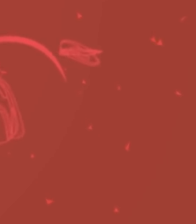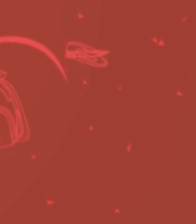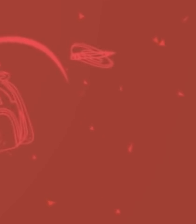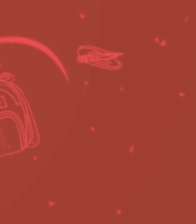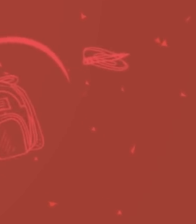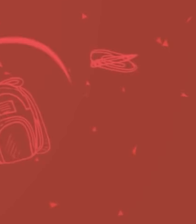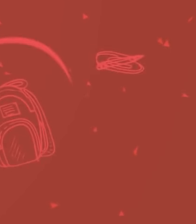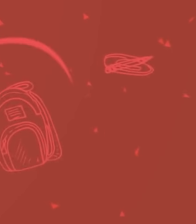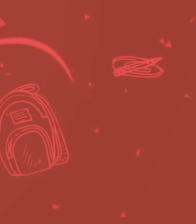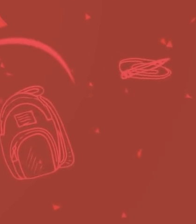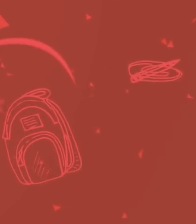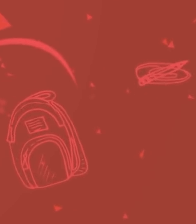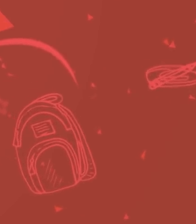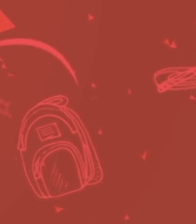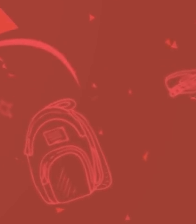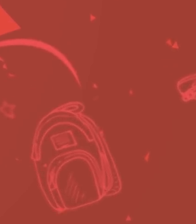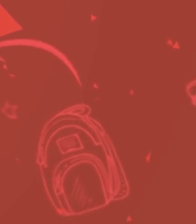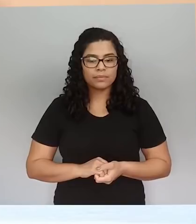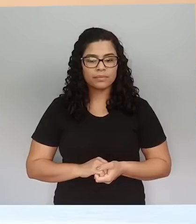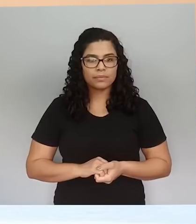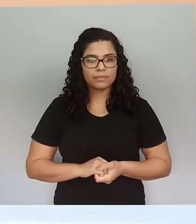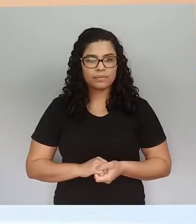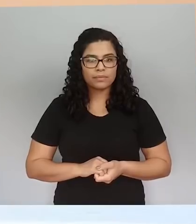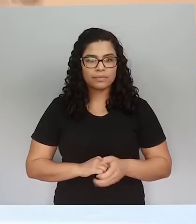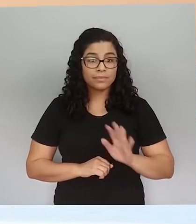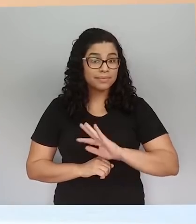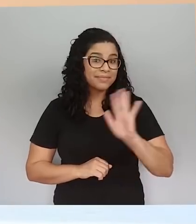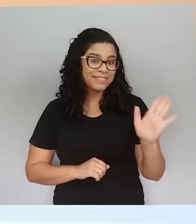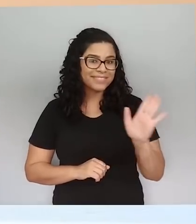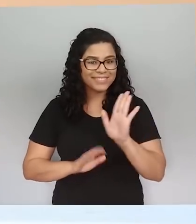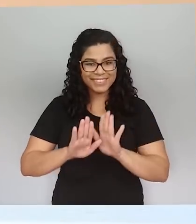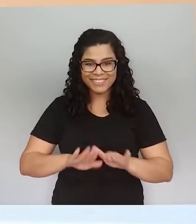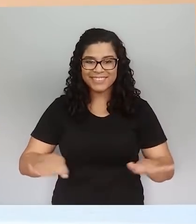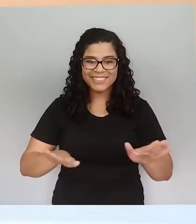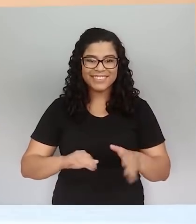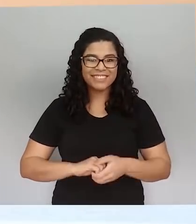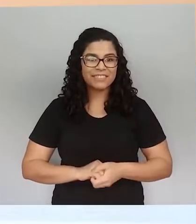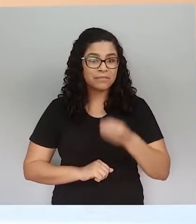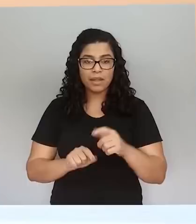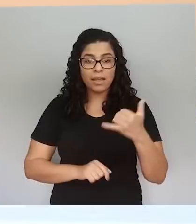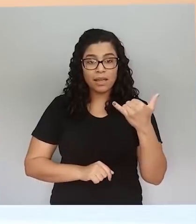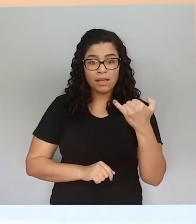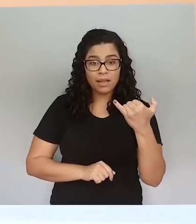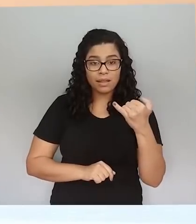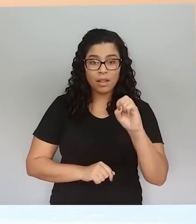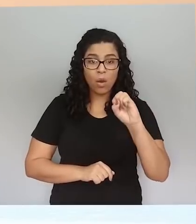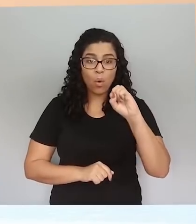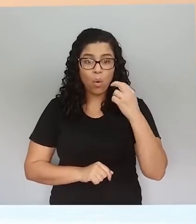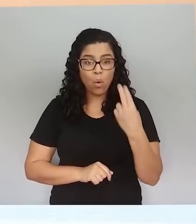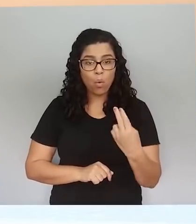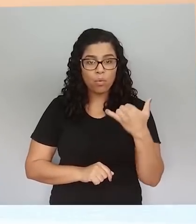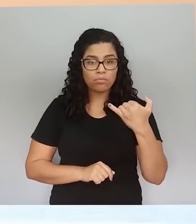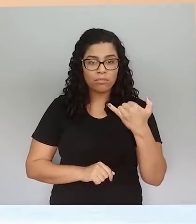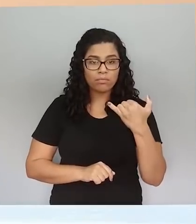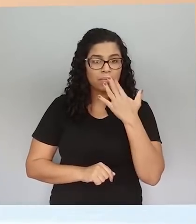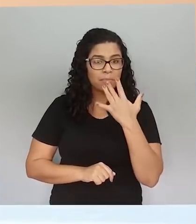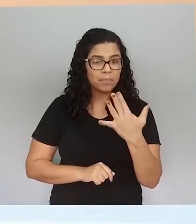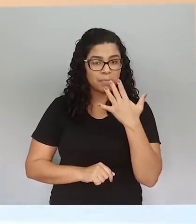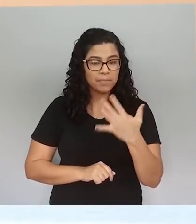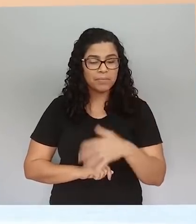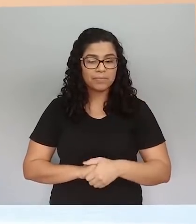família toda vai participar e a criançada vai adorar estar brincando com a família, interagindo